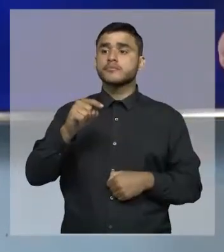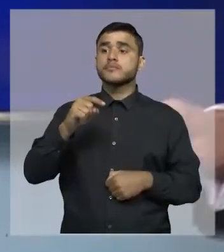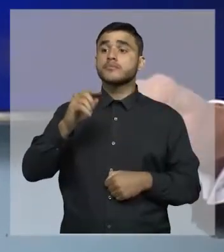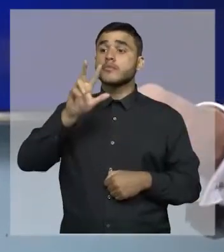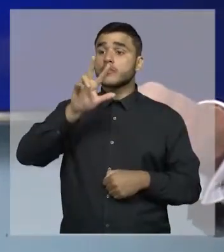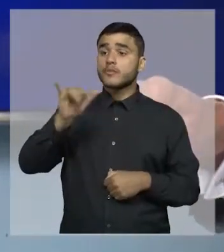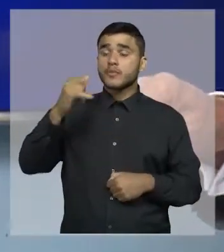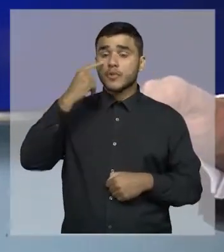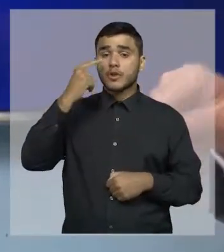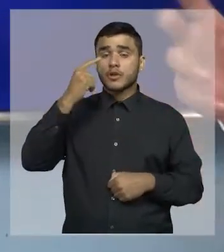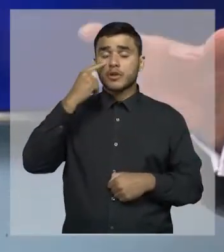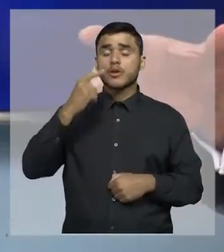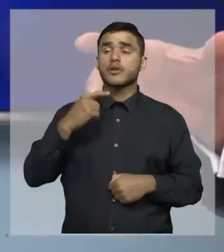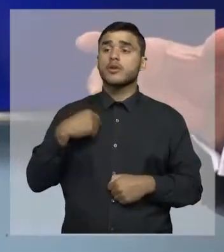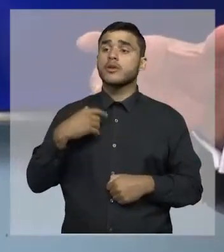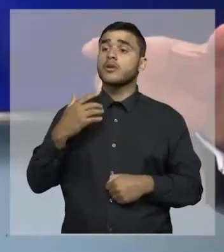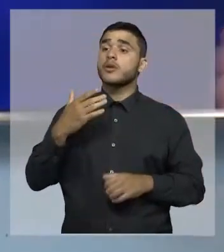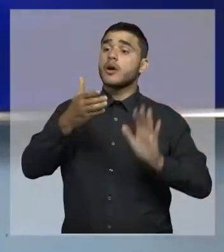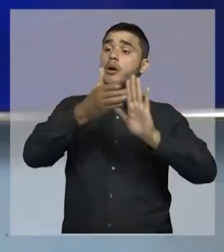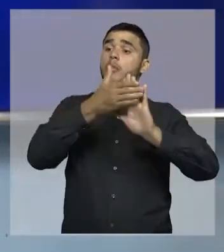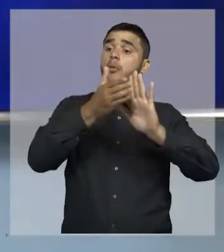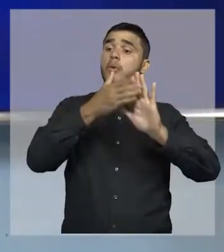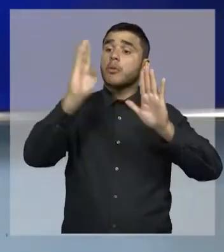chamado a discutir uma proposta do Brasil, esse eleitor